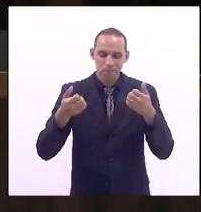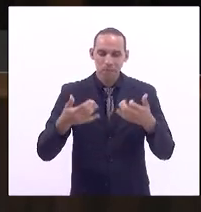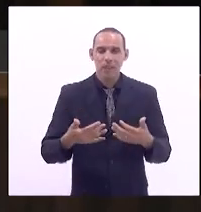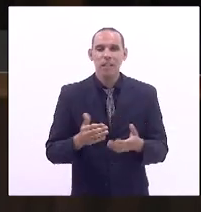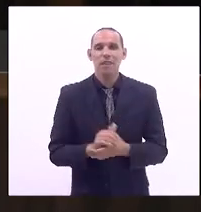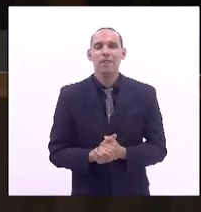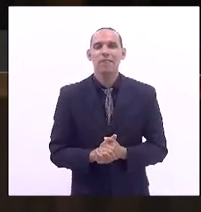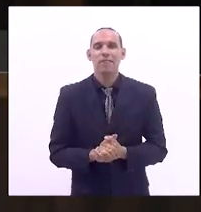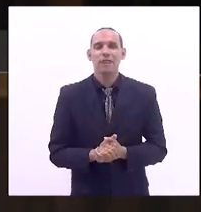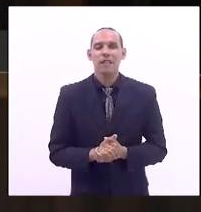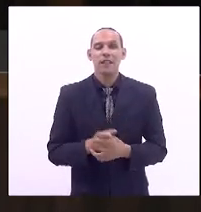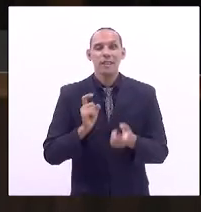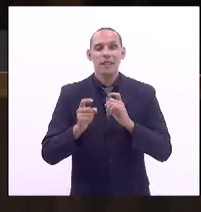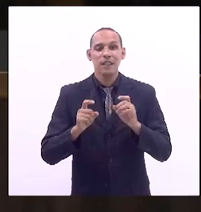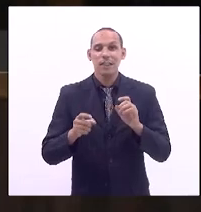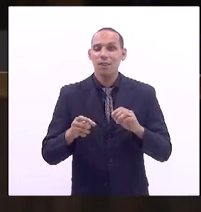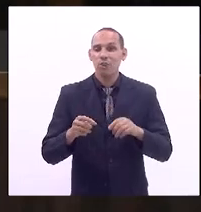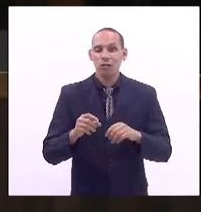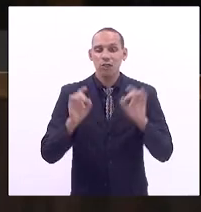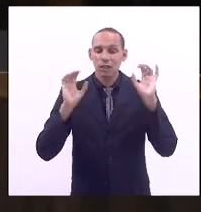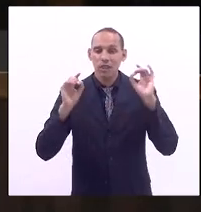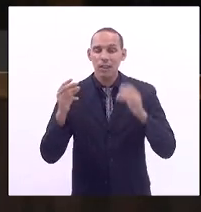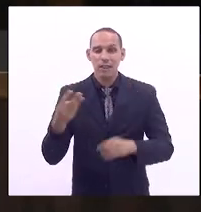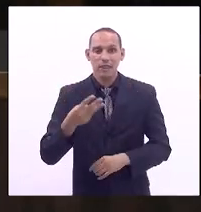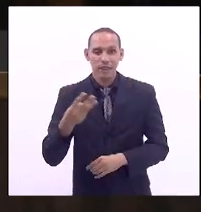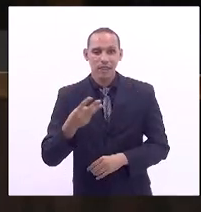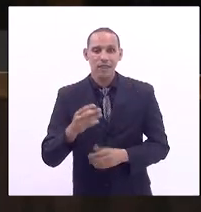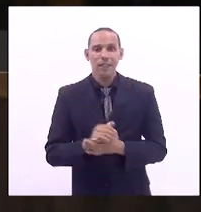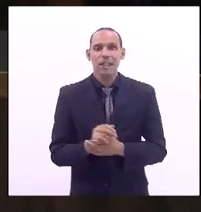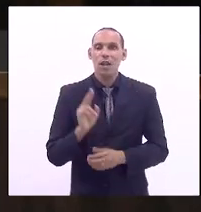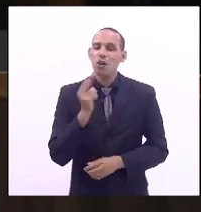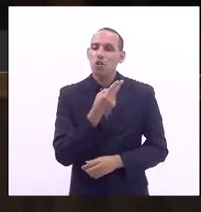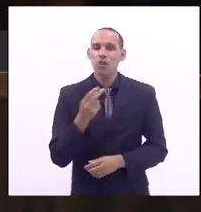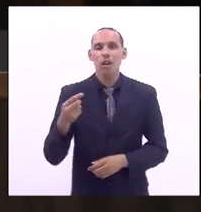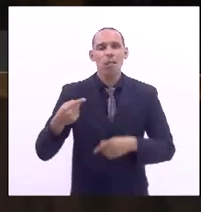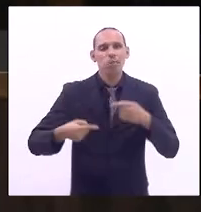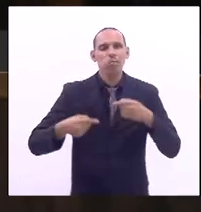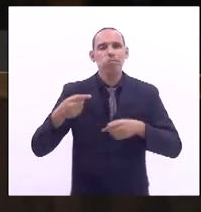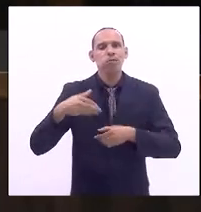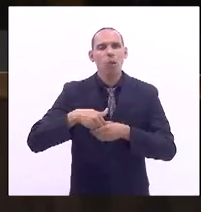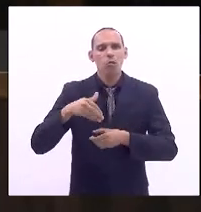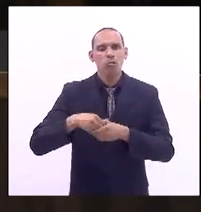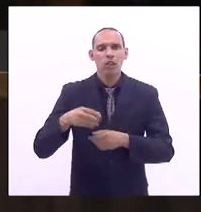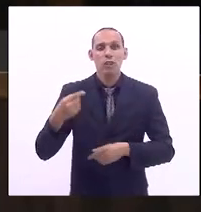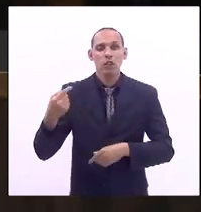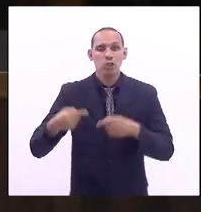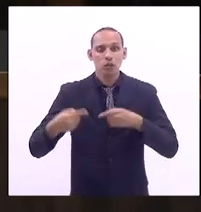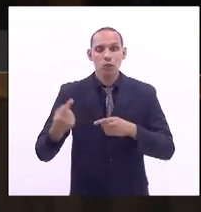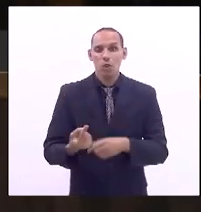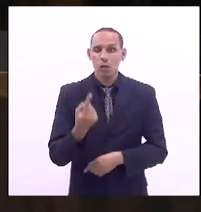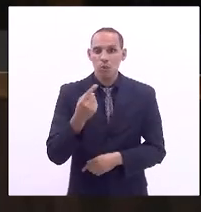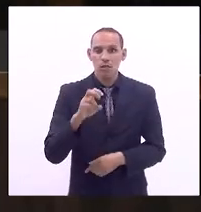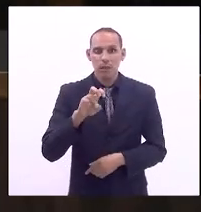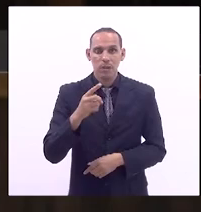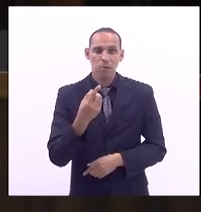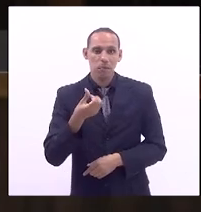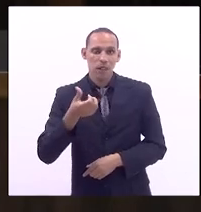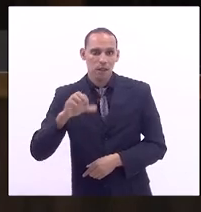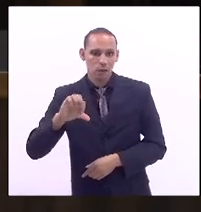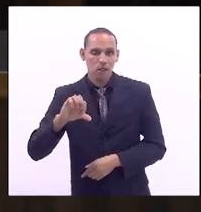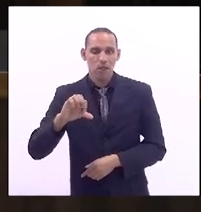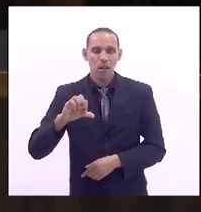falamos terceira e São Jorge lá do dia31 de mais de 22 é regime de urgência em votação em discussão única Pois é de leite 5169 de 21